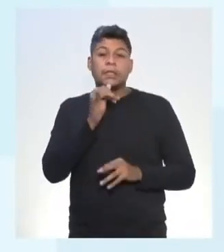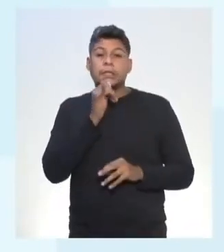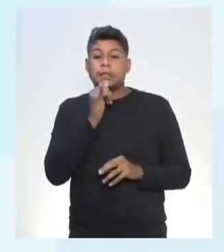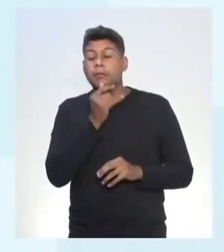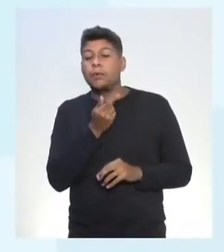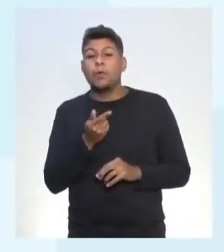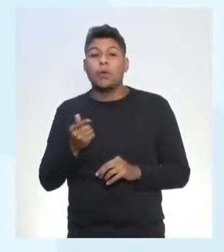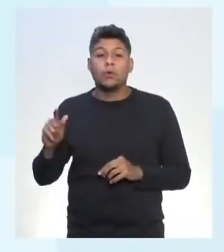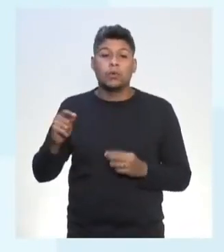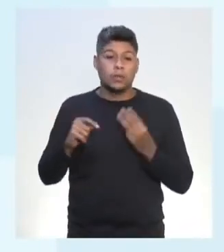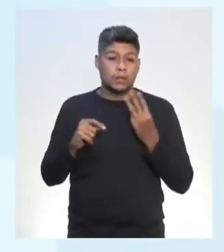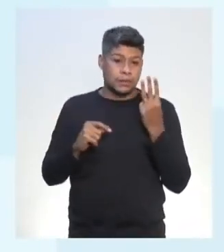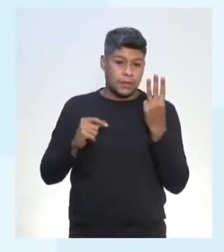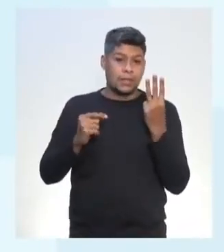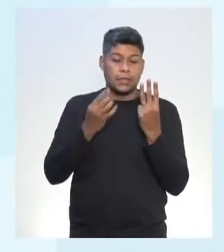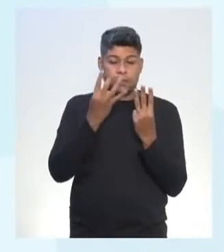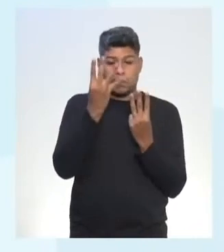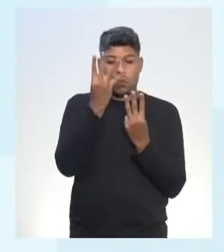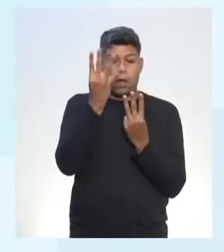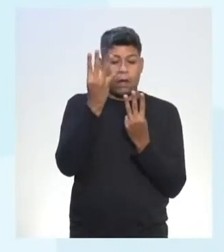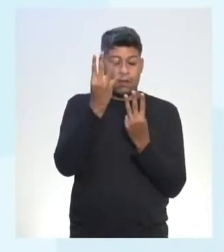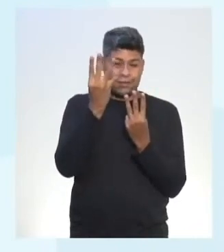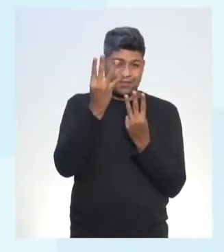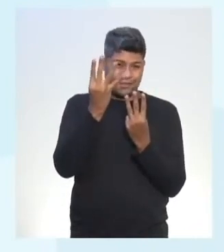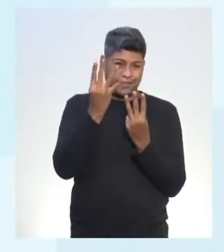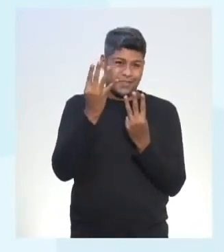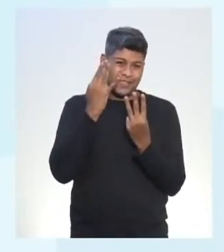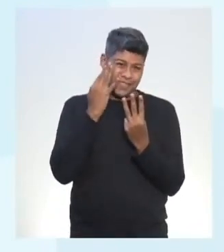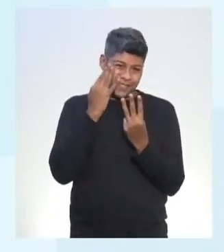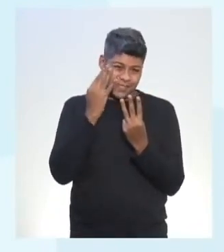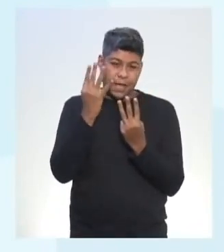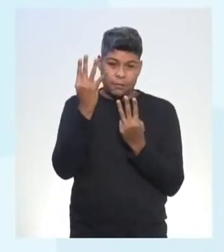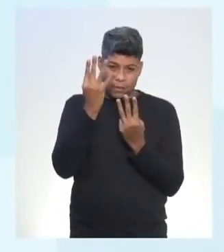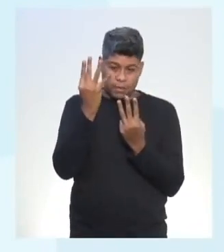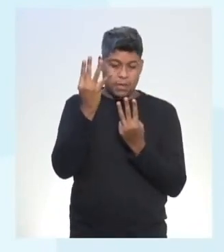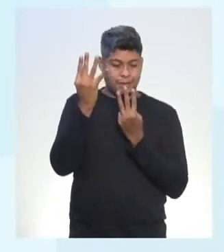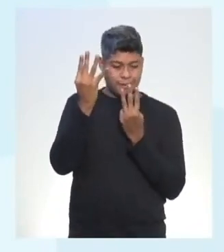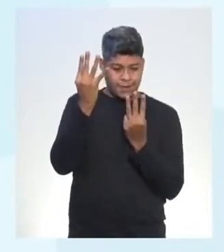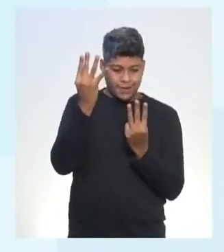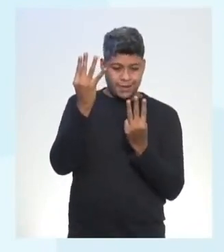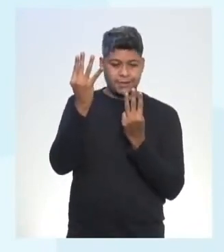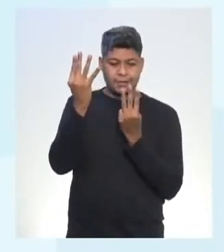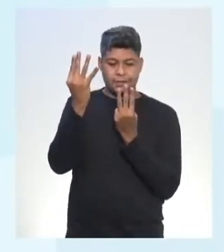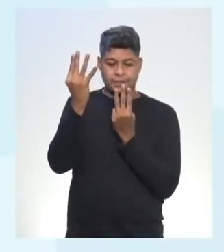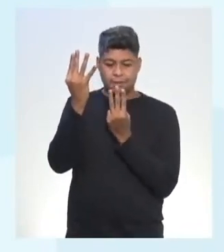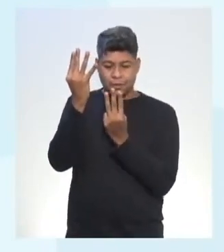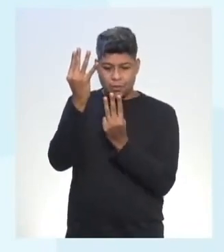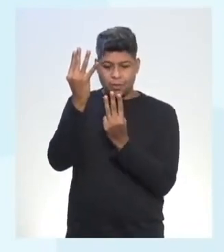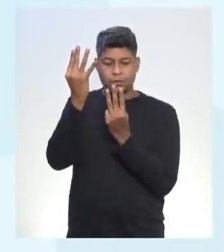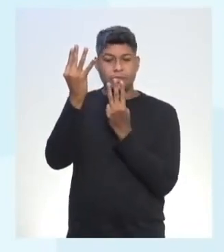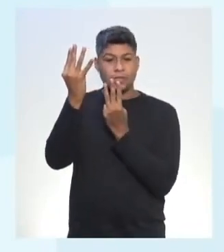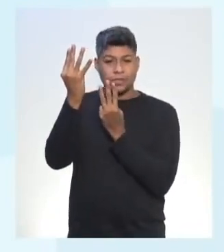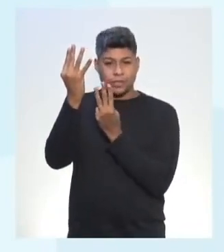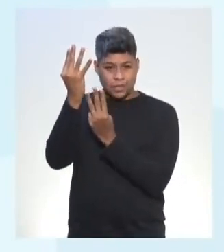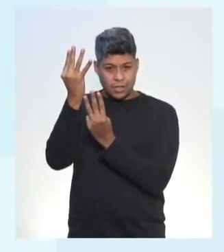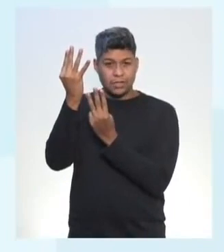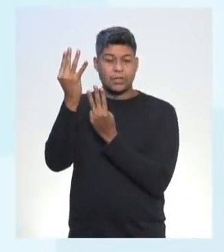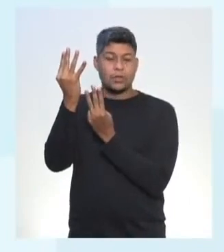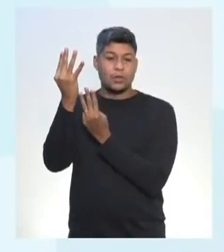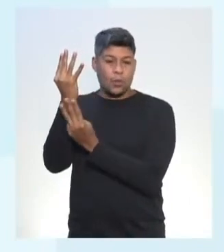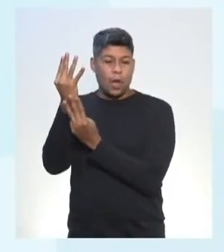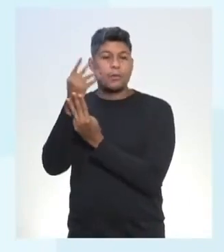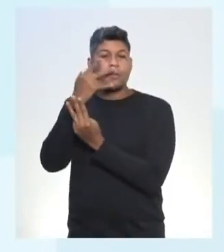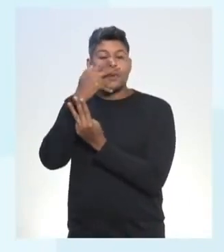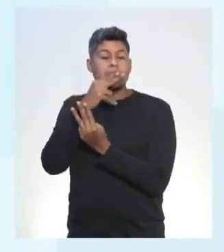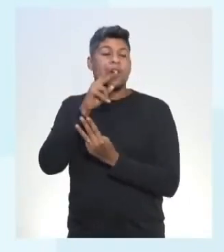outros exemplos. 3 elevado a 4. Este número de cima, que é o que a gente chama de potência. A potência vem de força, de